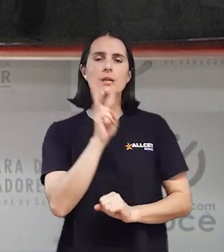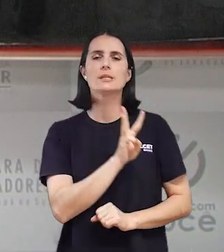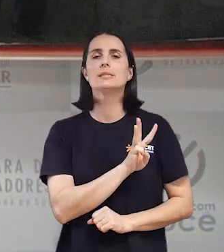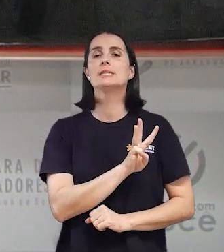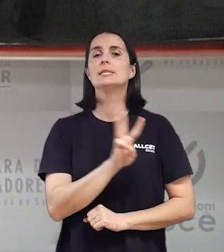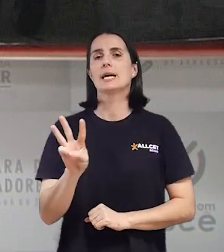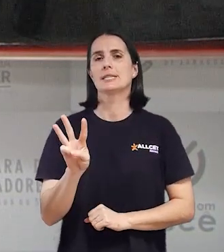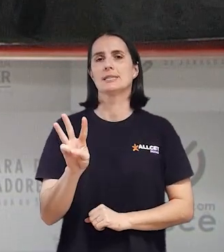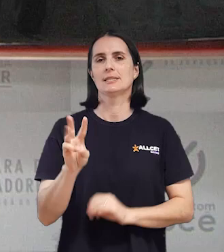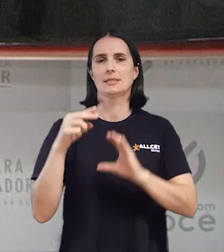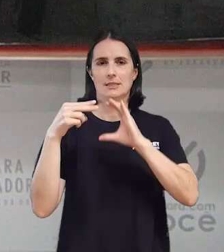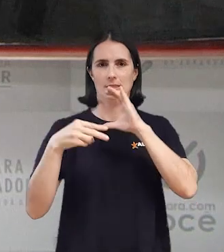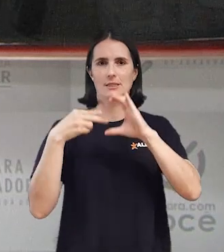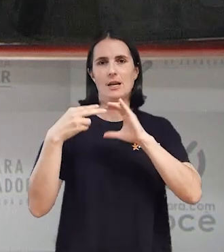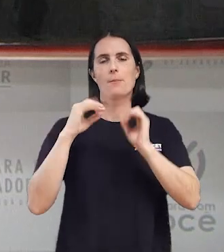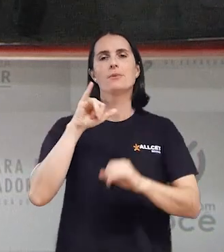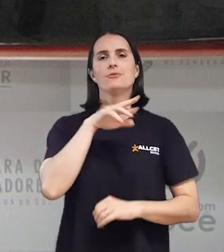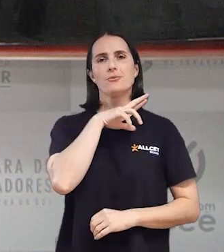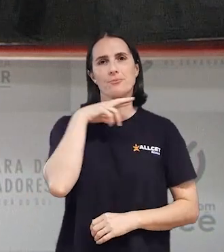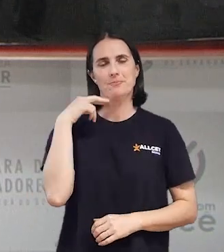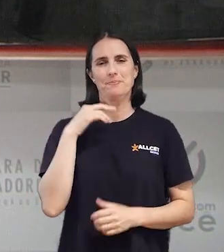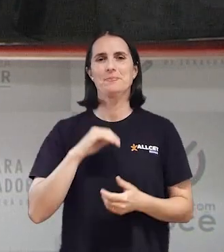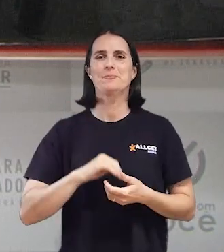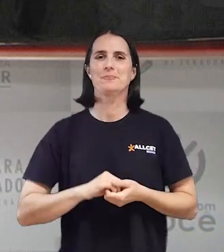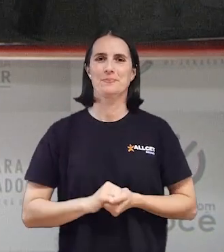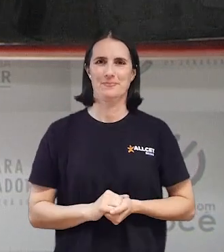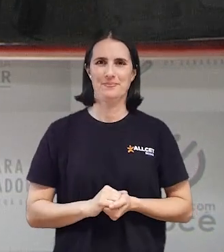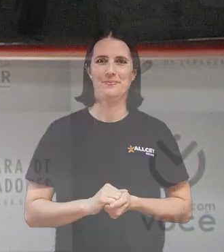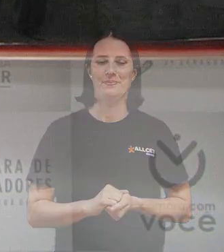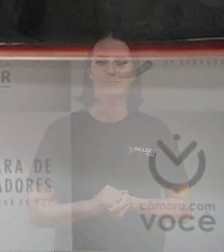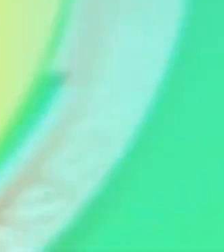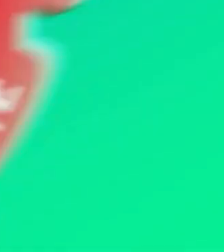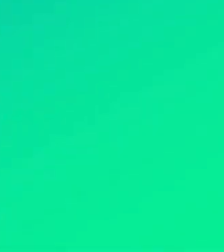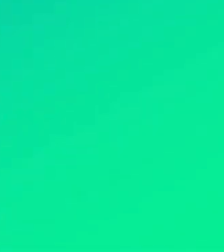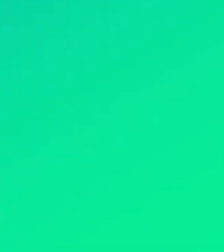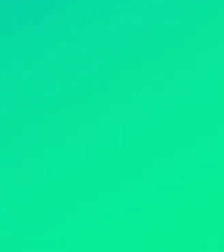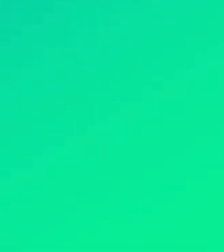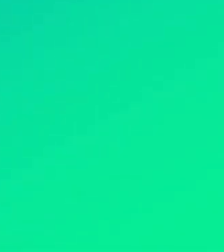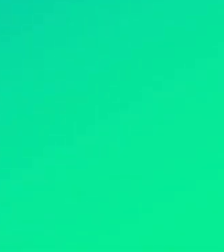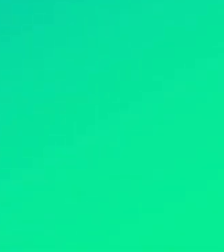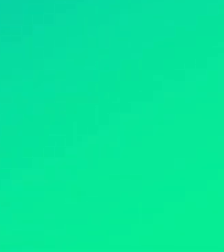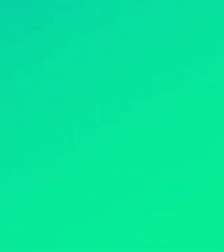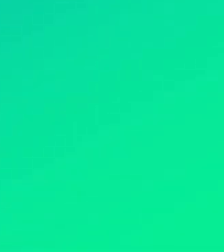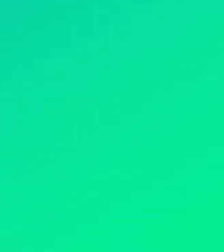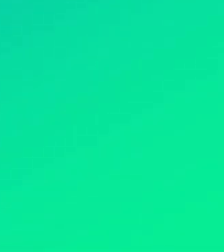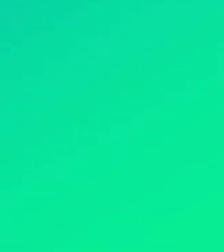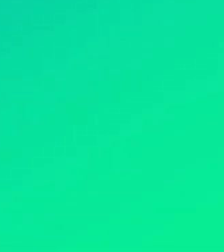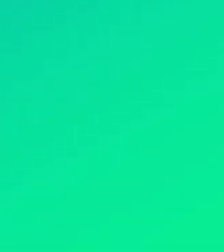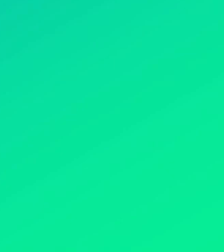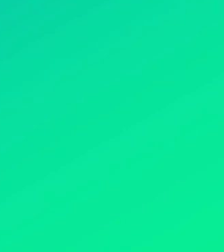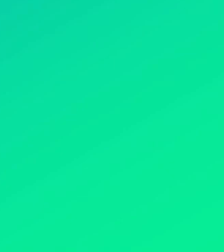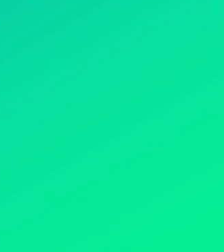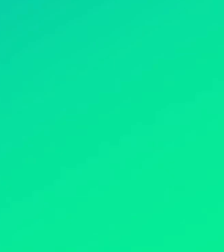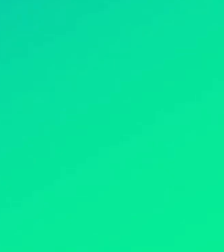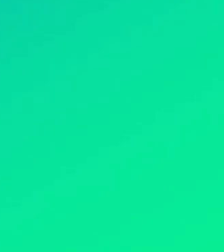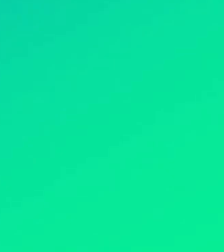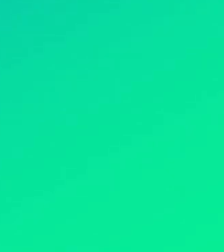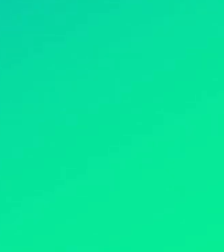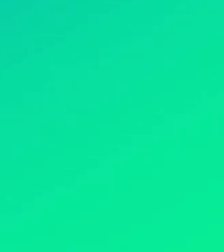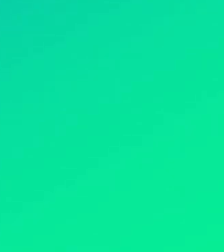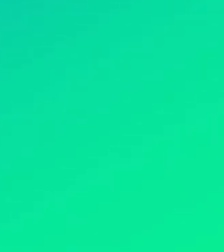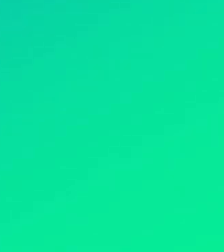acompanhados através do site da Câmara de Vereadores de Jaraguá do Sul